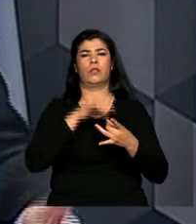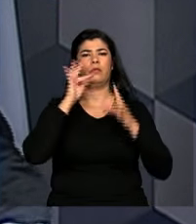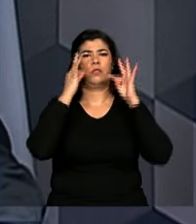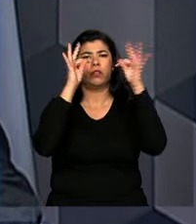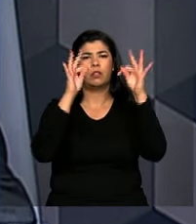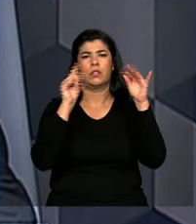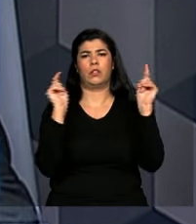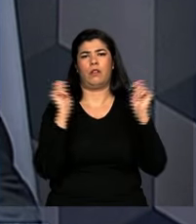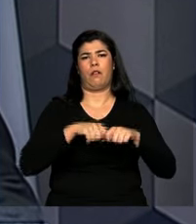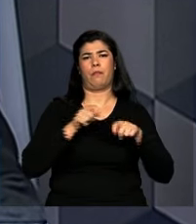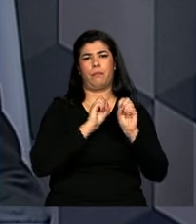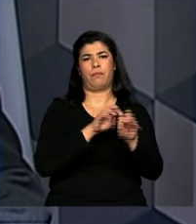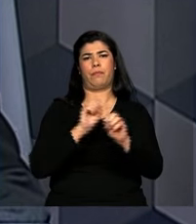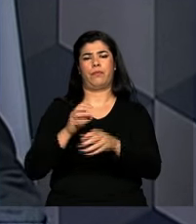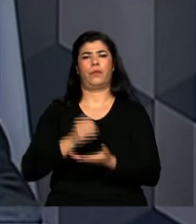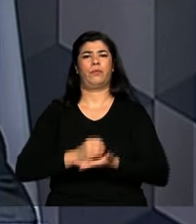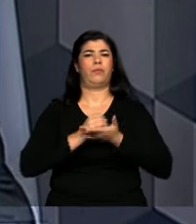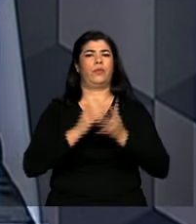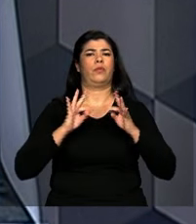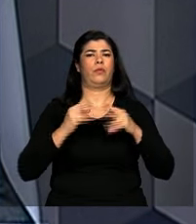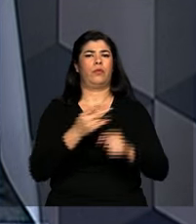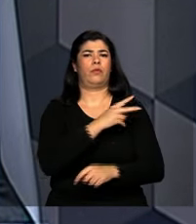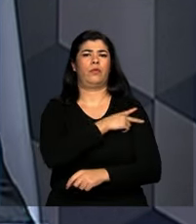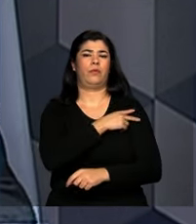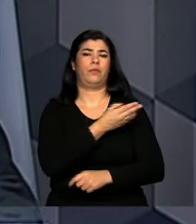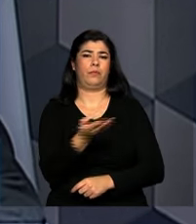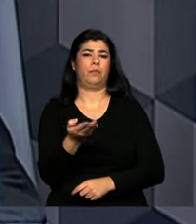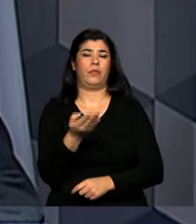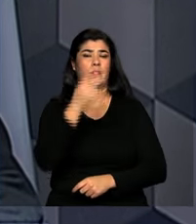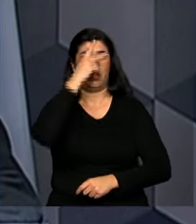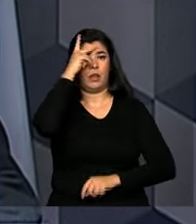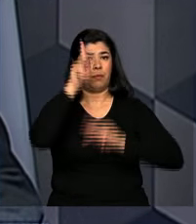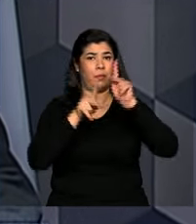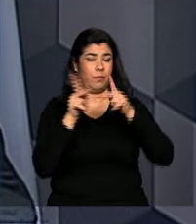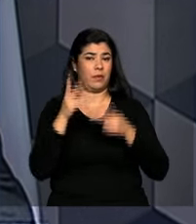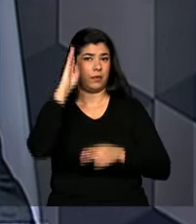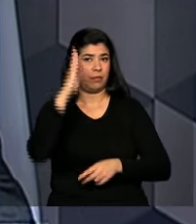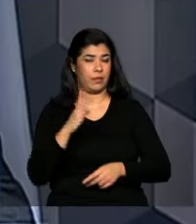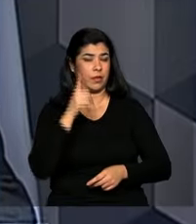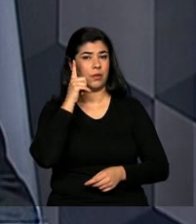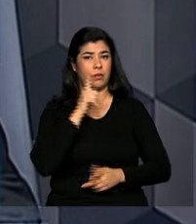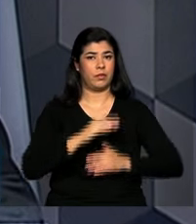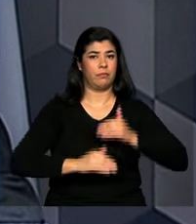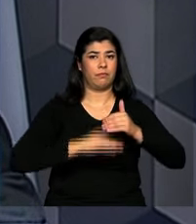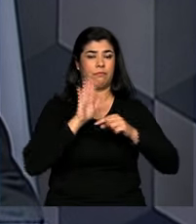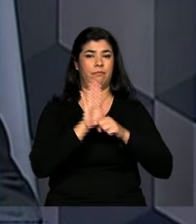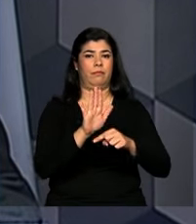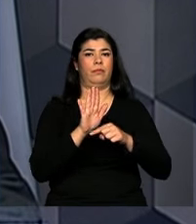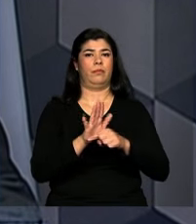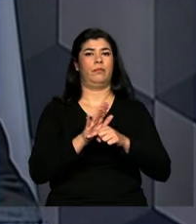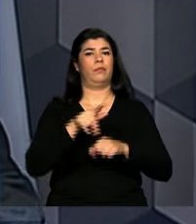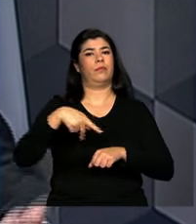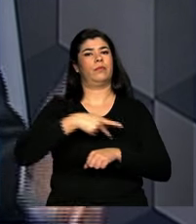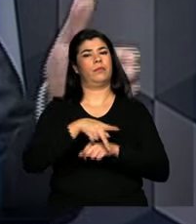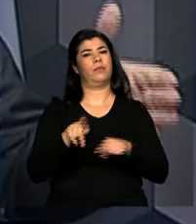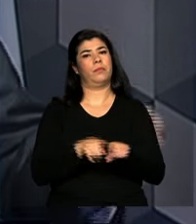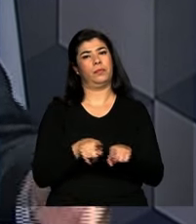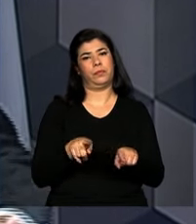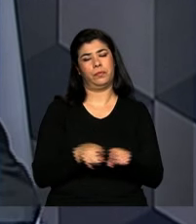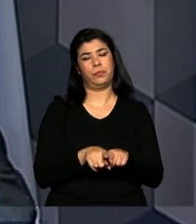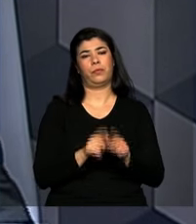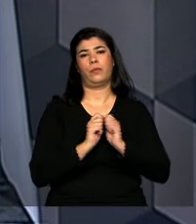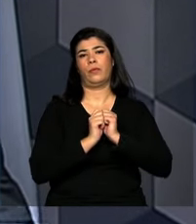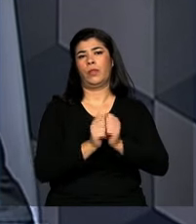capacitação, mais suporte para todos os agricultores brasileiros, para que possamos seguir contribuindo com a nossa nação, contribuindo